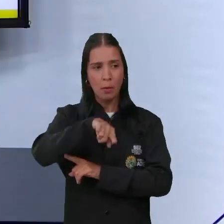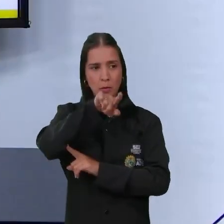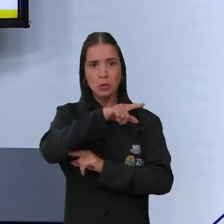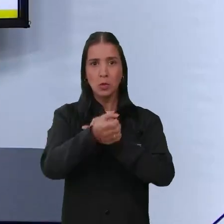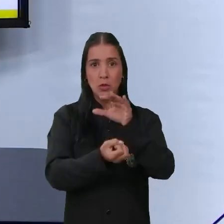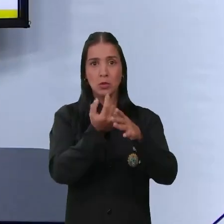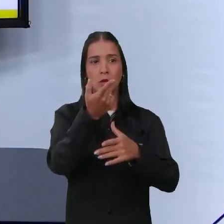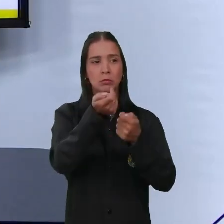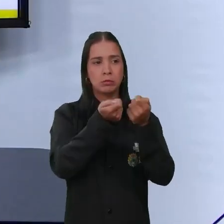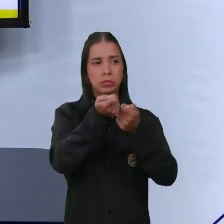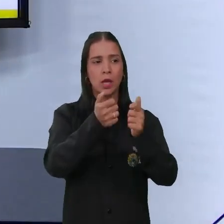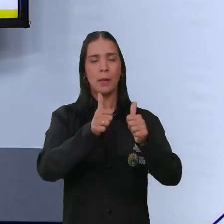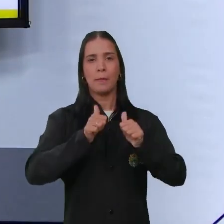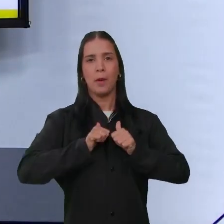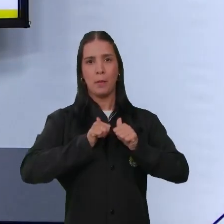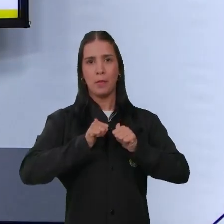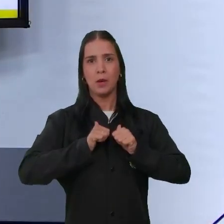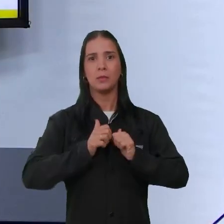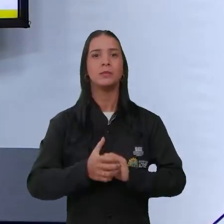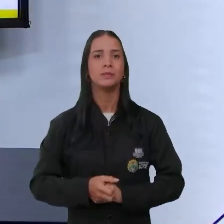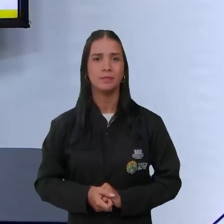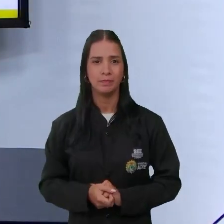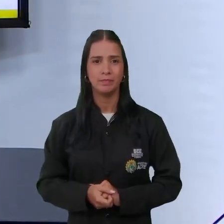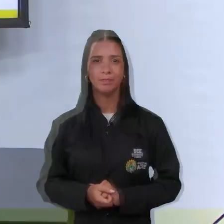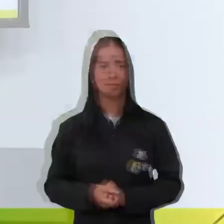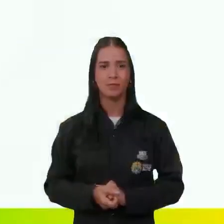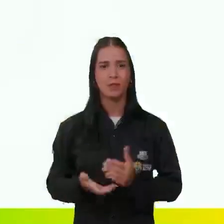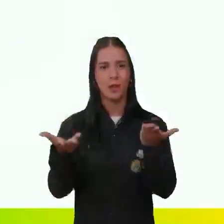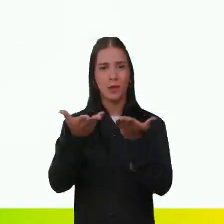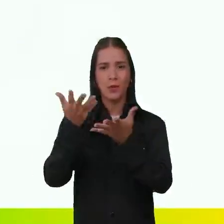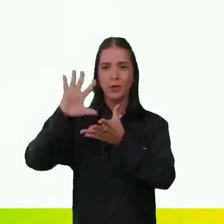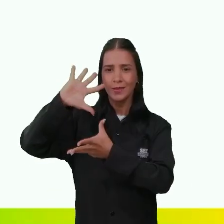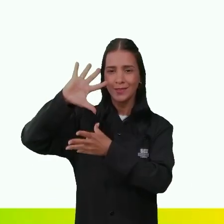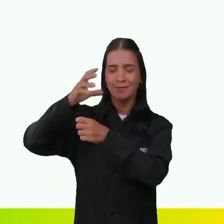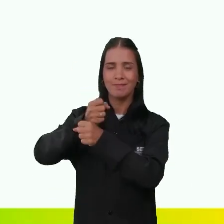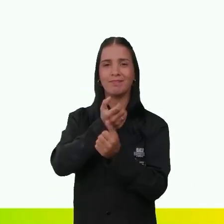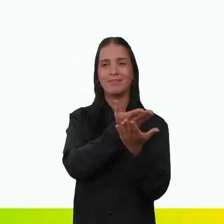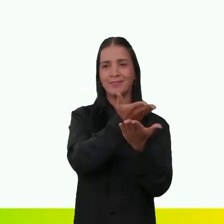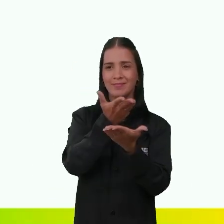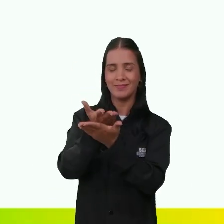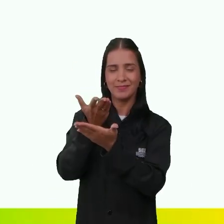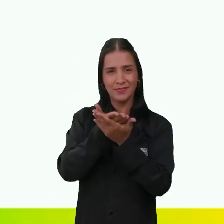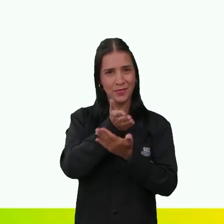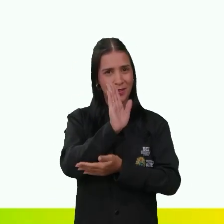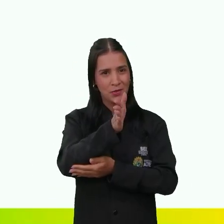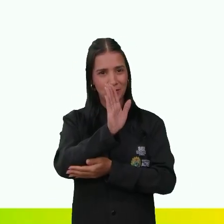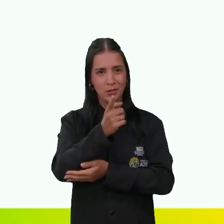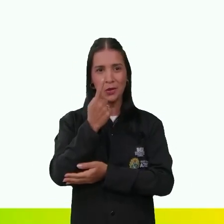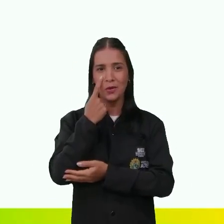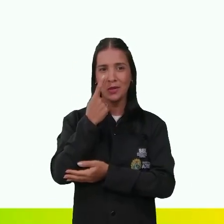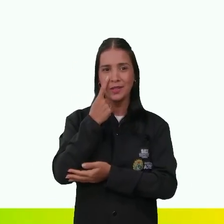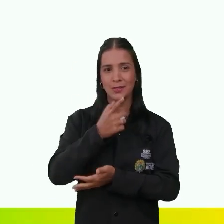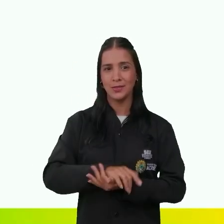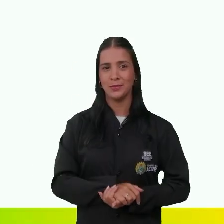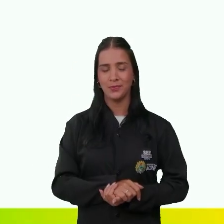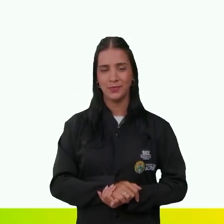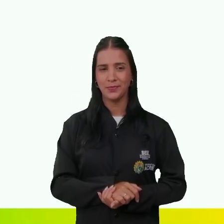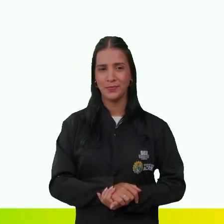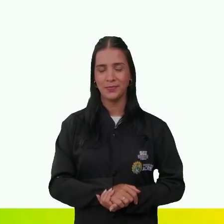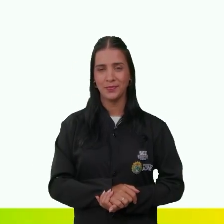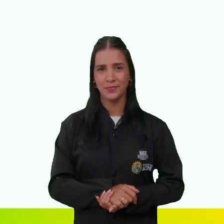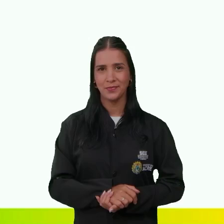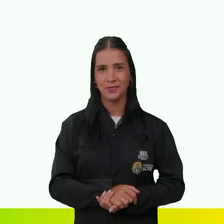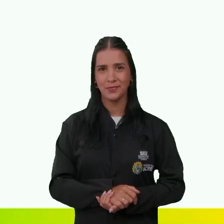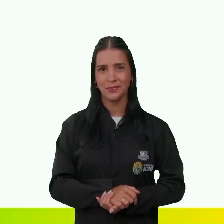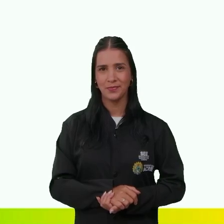dóceis. Então agora, para concluir verdadeiramente o nosso trabalho de hoje, vamos dizer o seguinte: